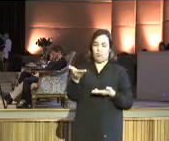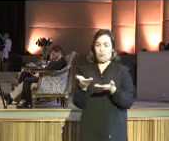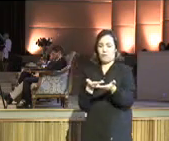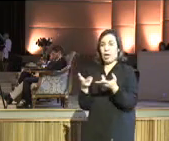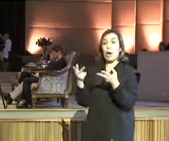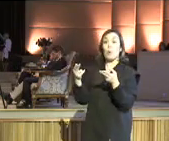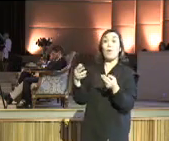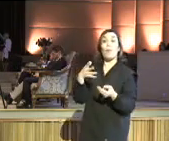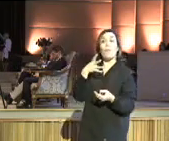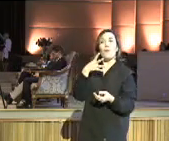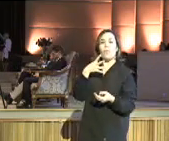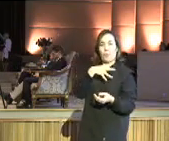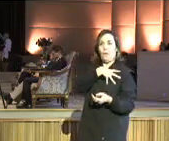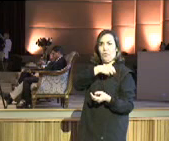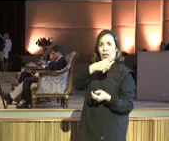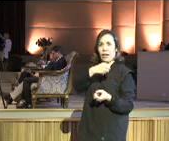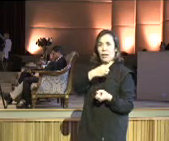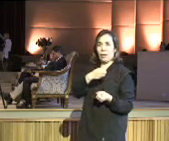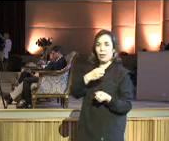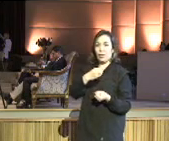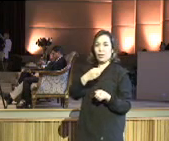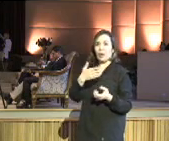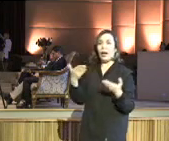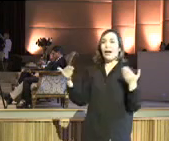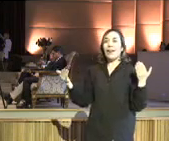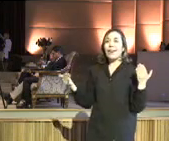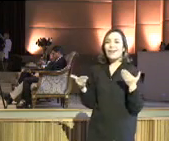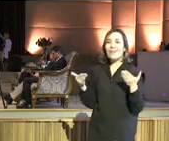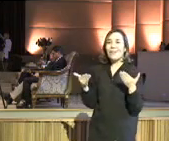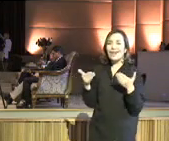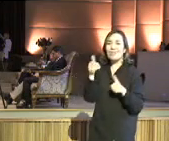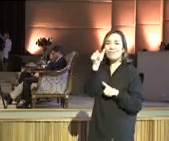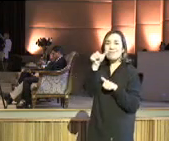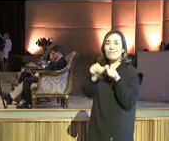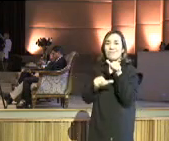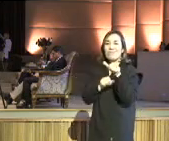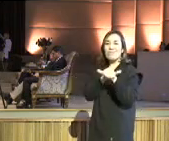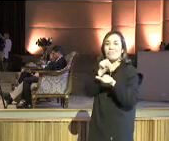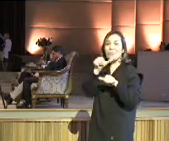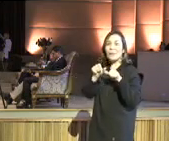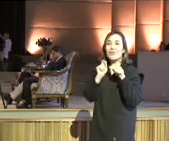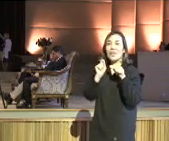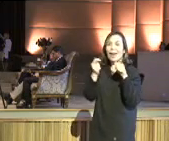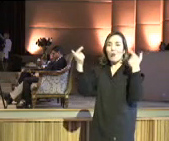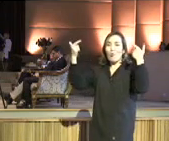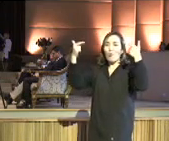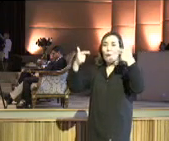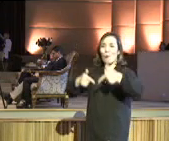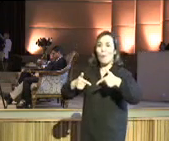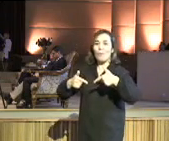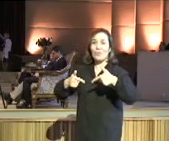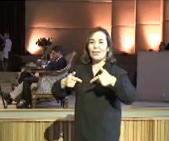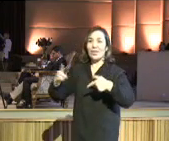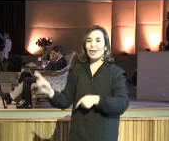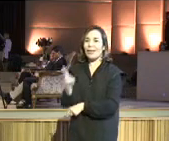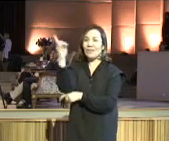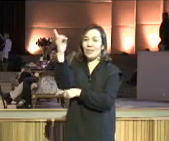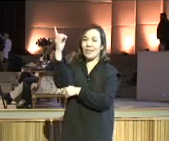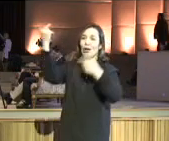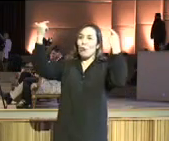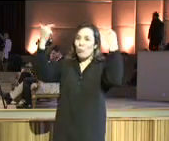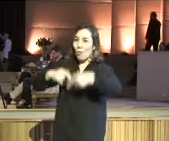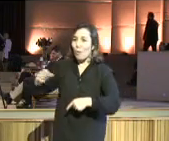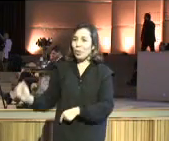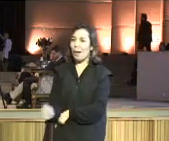Ele agora está se arvorando para montar uma outra revolução contra Absalão, para se tornar rei no lugar